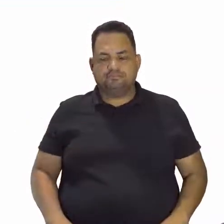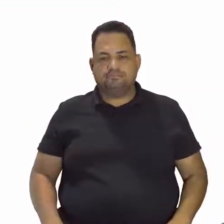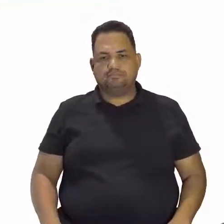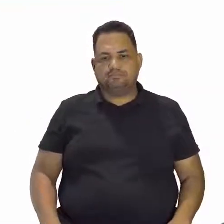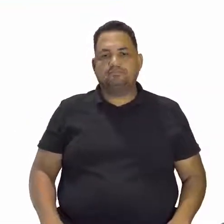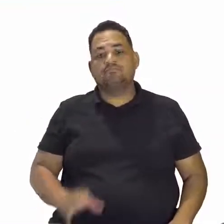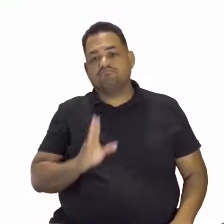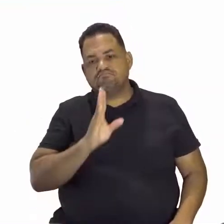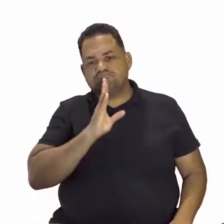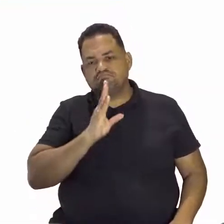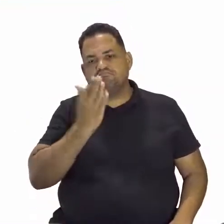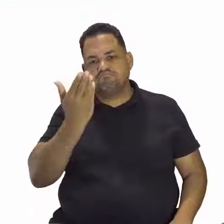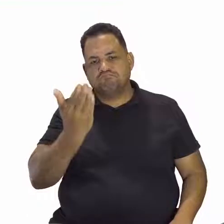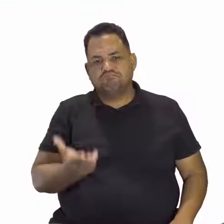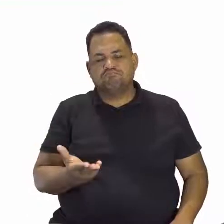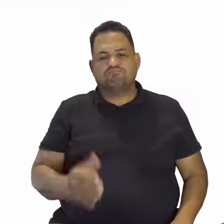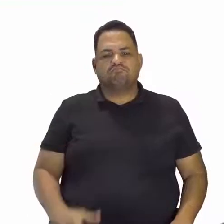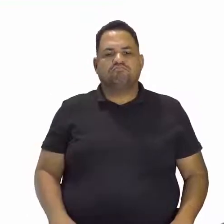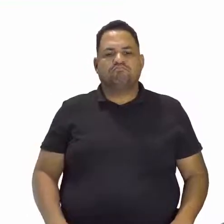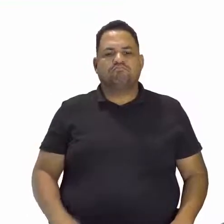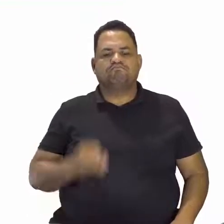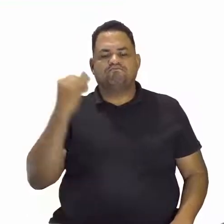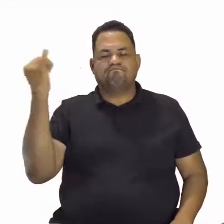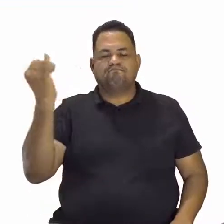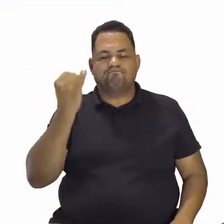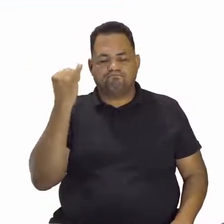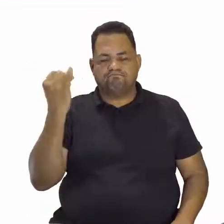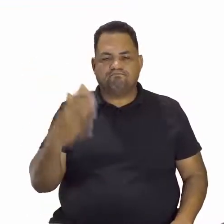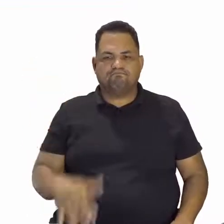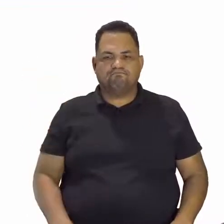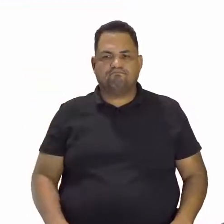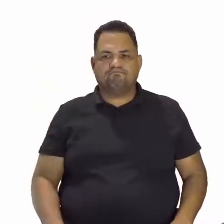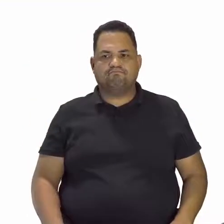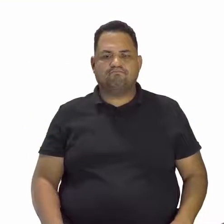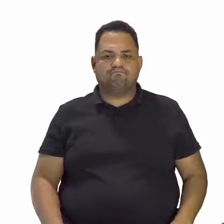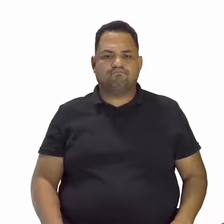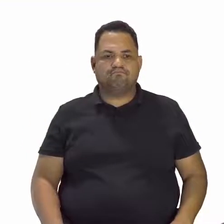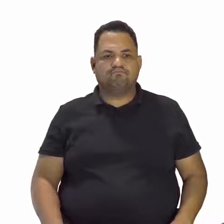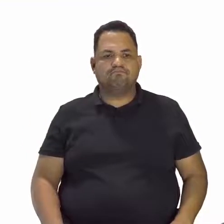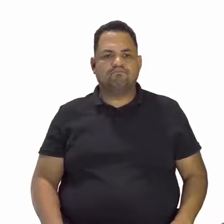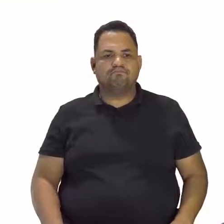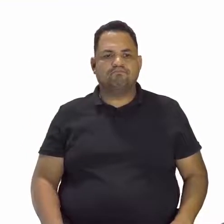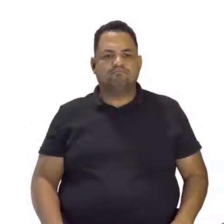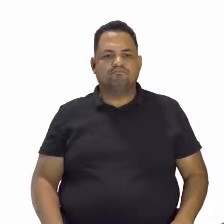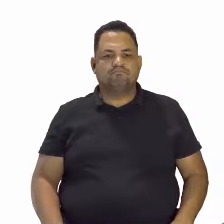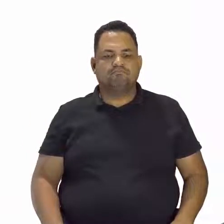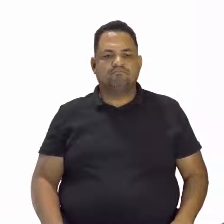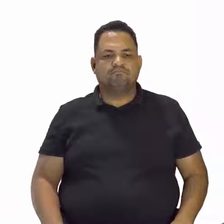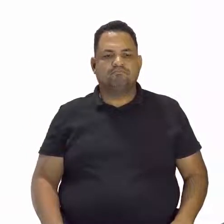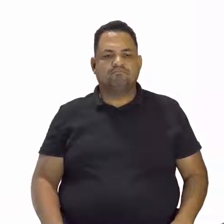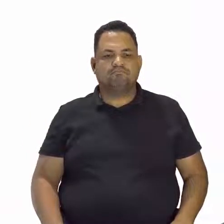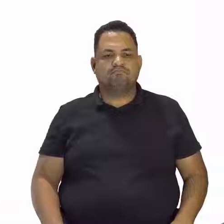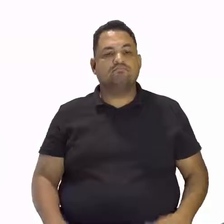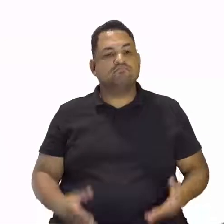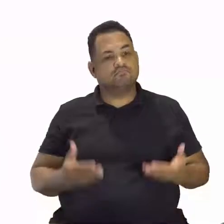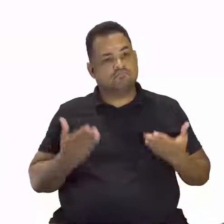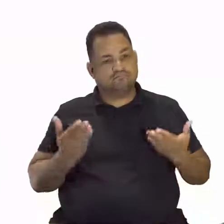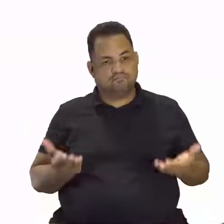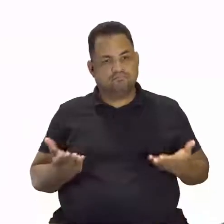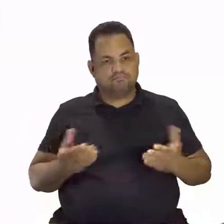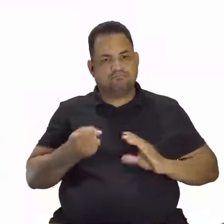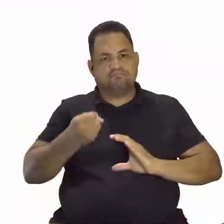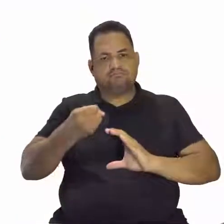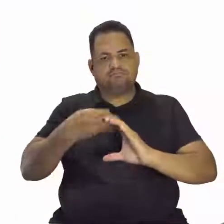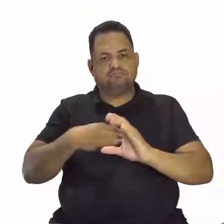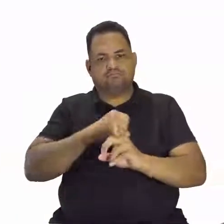né, gente? Conhecer isso é muito importante, tá? Muito bem. Então,